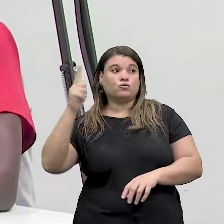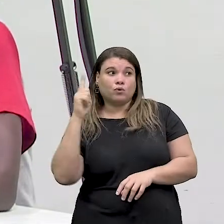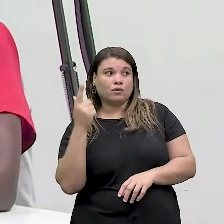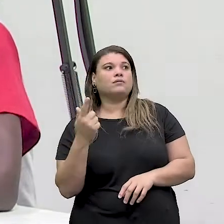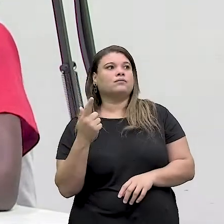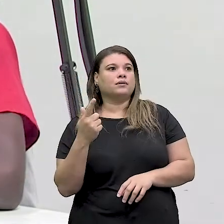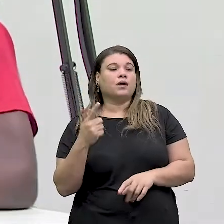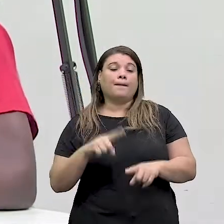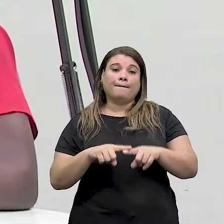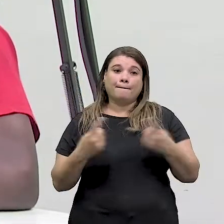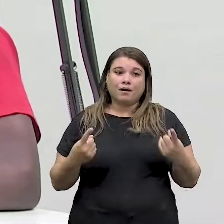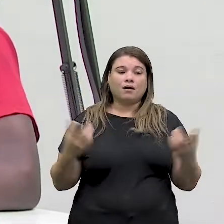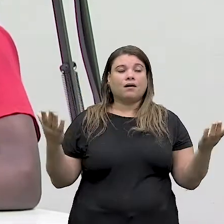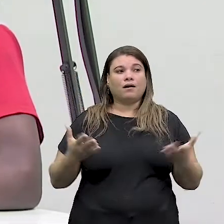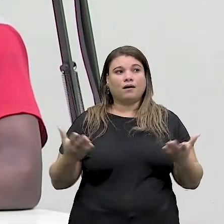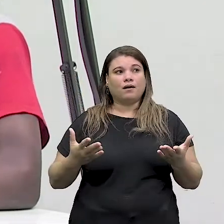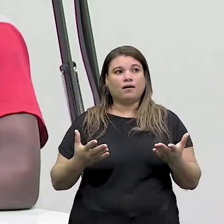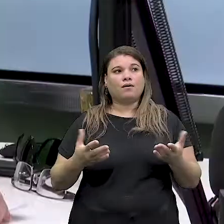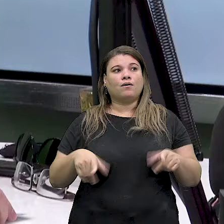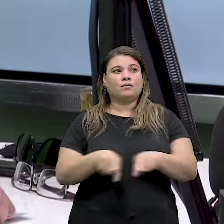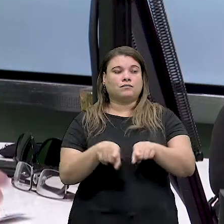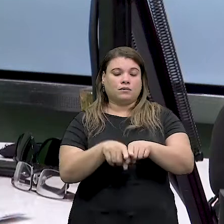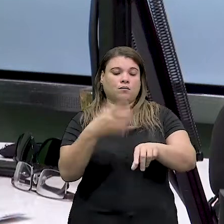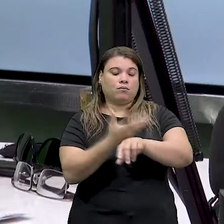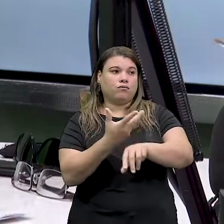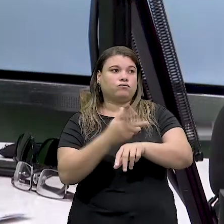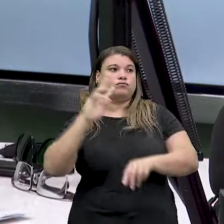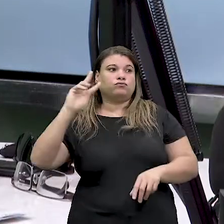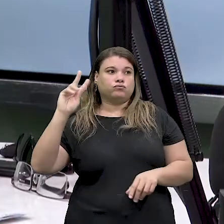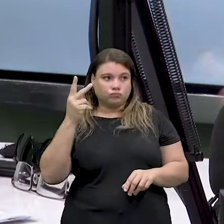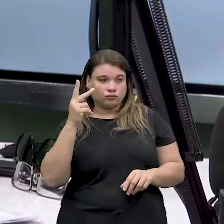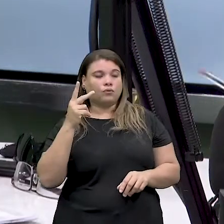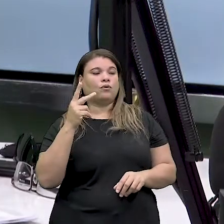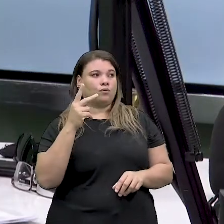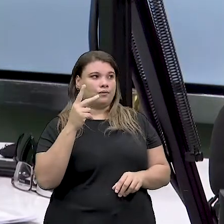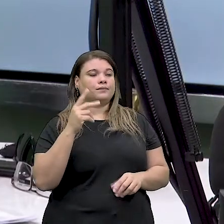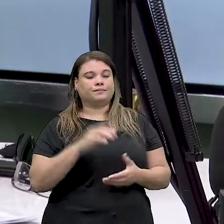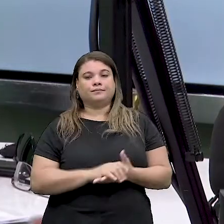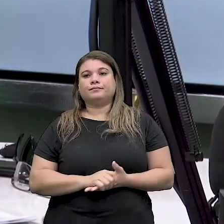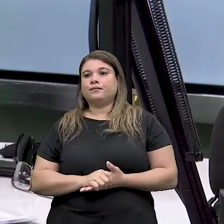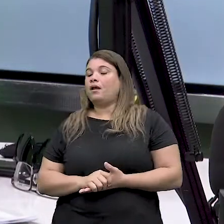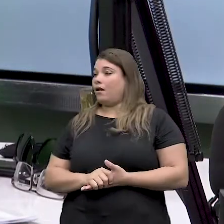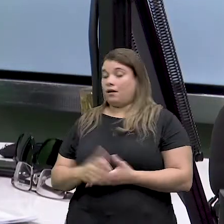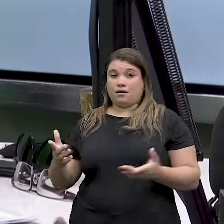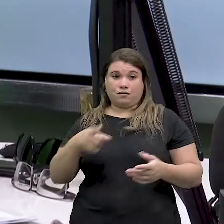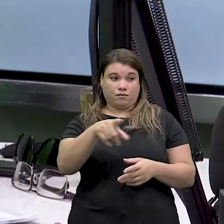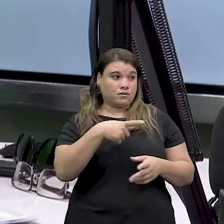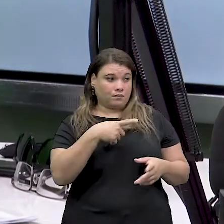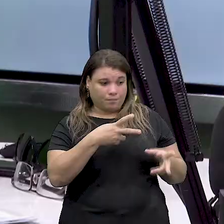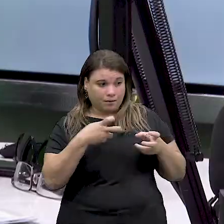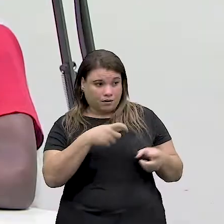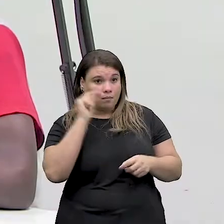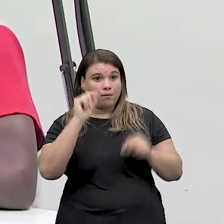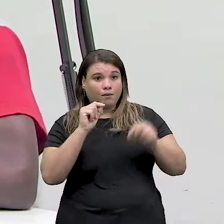carreira e fala um pouquinho de você, do seu trabalho para nós. Aí o Rian já está aqui, você viu que está animadíssimo para começar a falar sobre